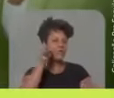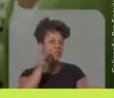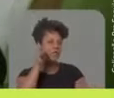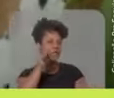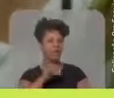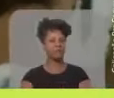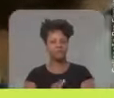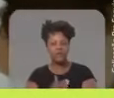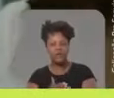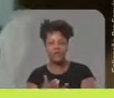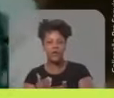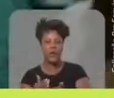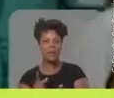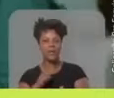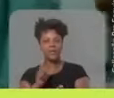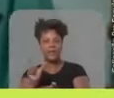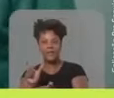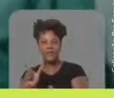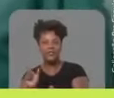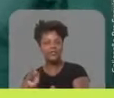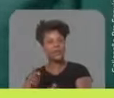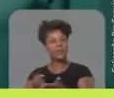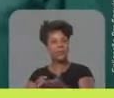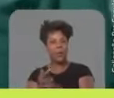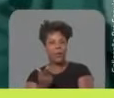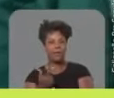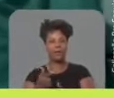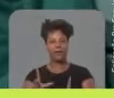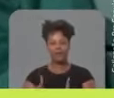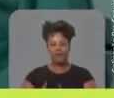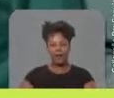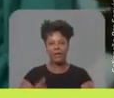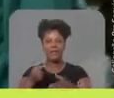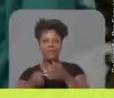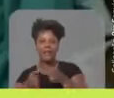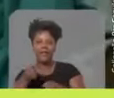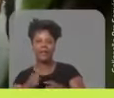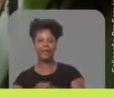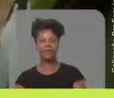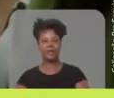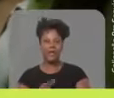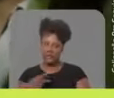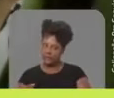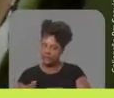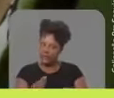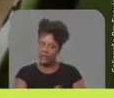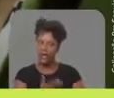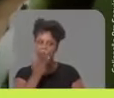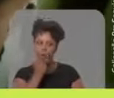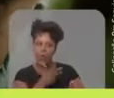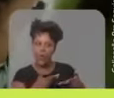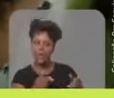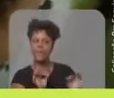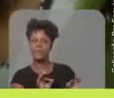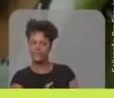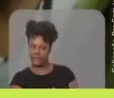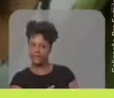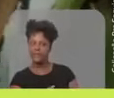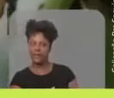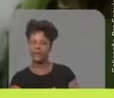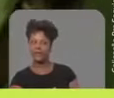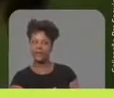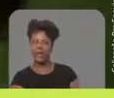né? Aí comecei a pegar o benefício agora, já dá pra comprar a fralda, comprar o leite. E aí você tá dando comida pra ela